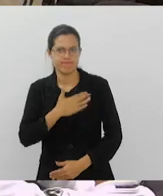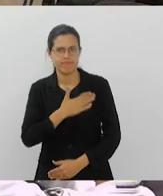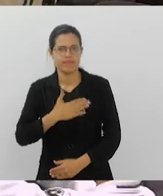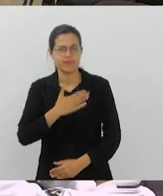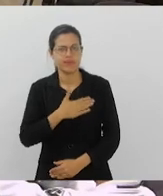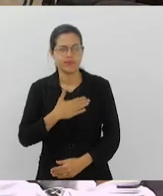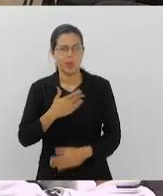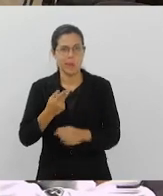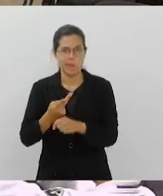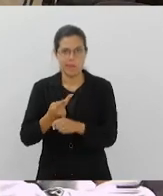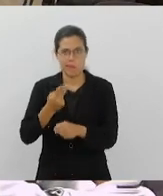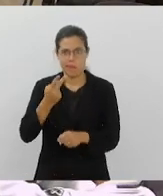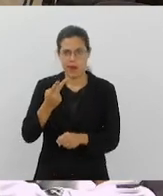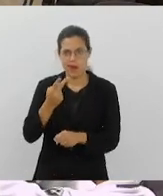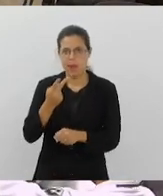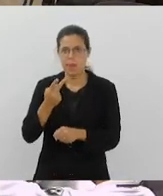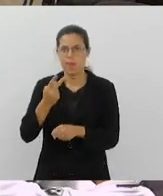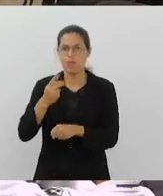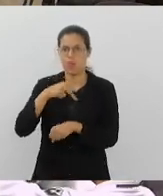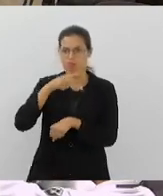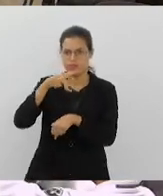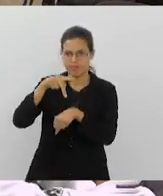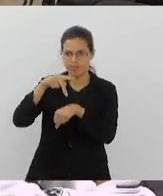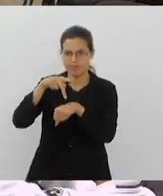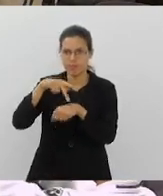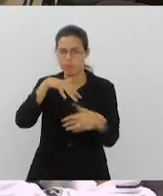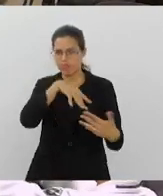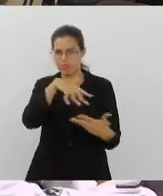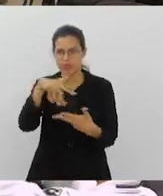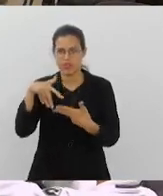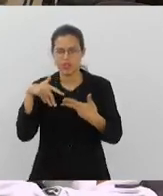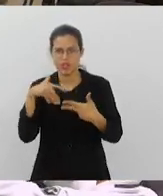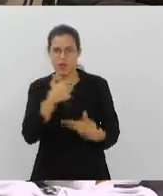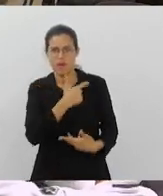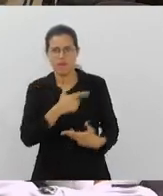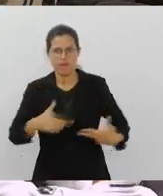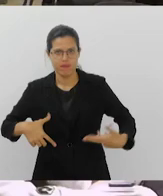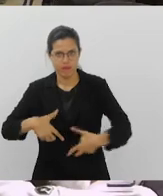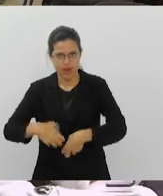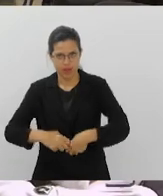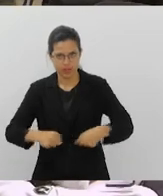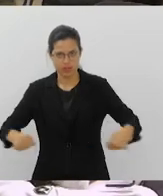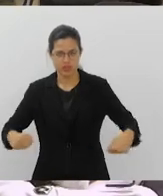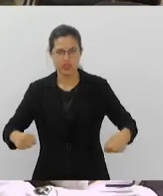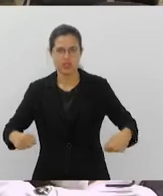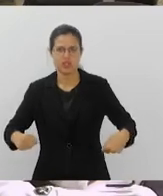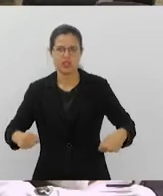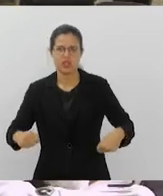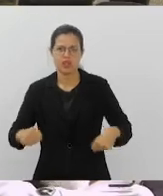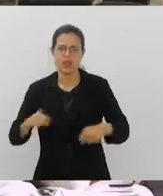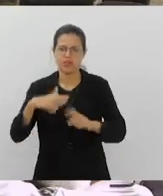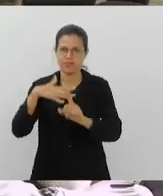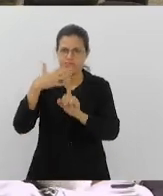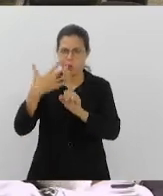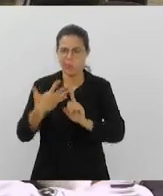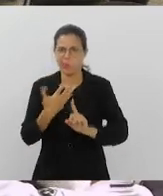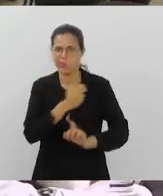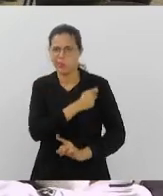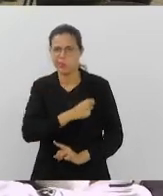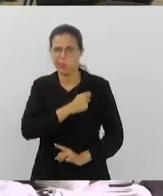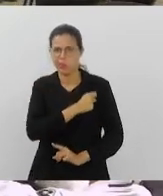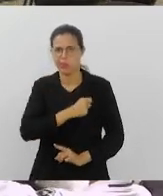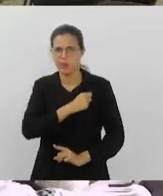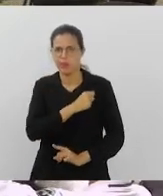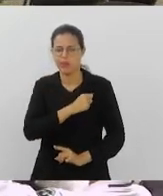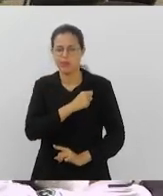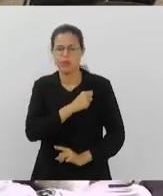Prêmio Internacional Faixa Honorífica Conde Coma, imortalizando o saudoso grão-mestre Matsumaeda,